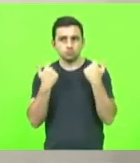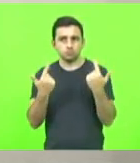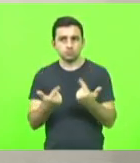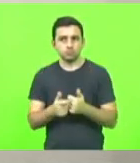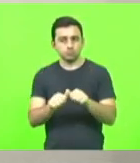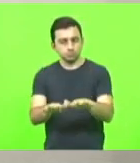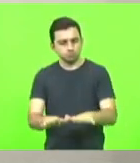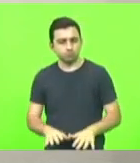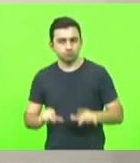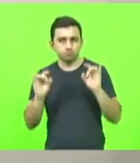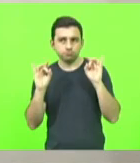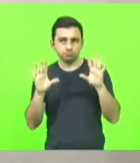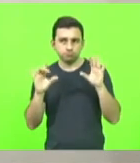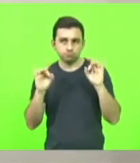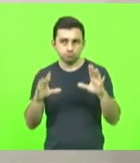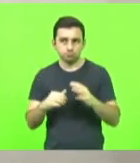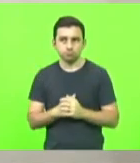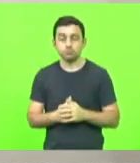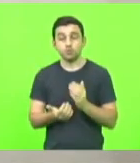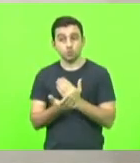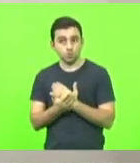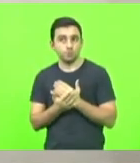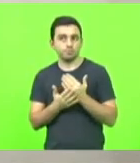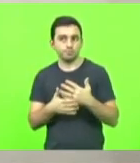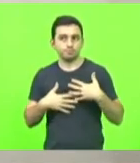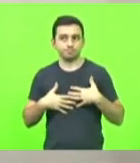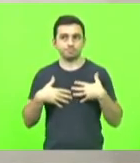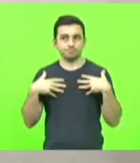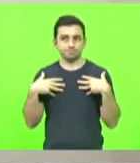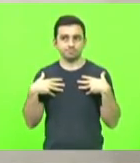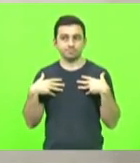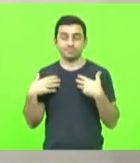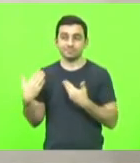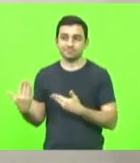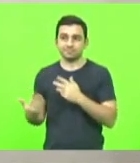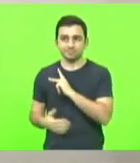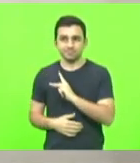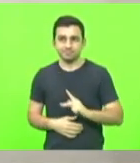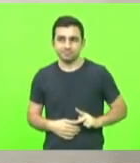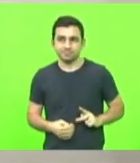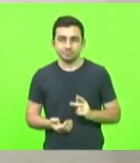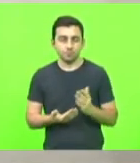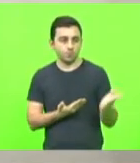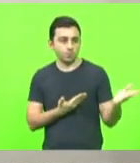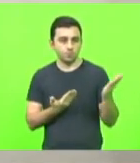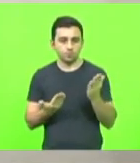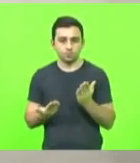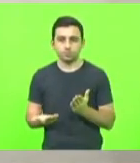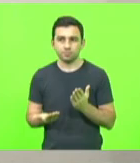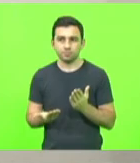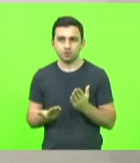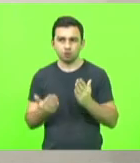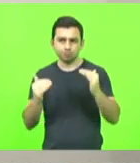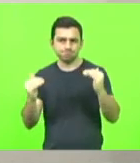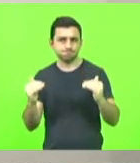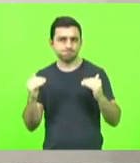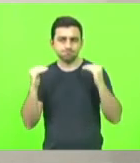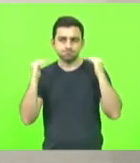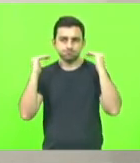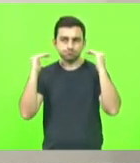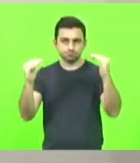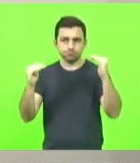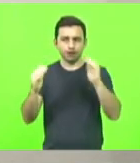sessão especial. Dando início à solenidade, a senhora presidente convidou as seguintes autoridades que